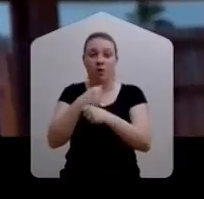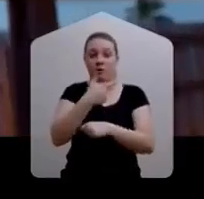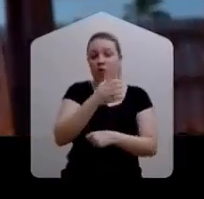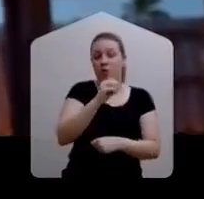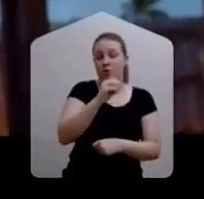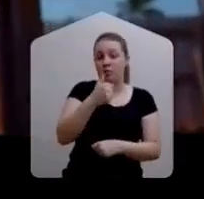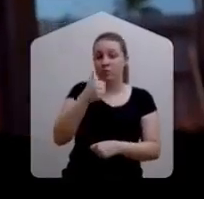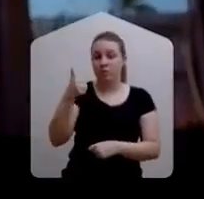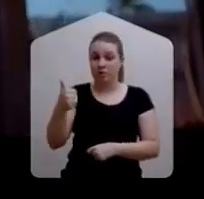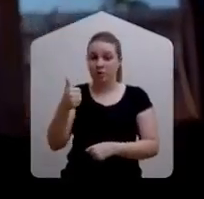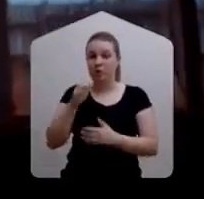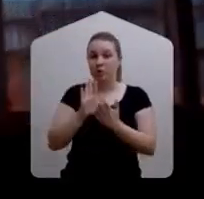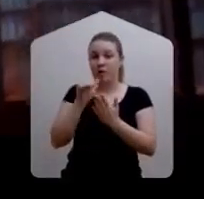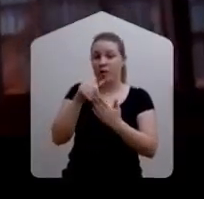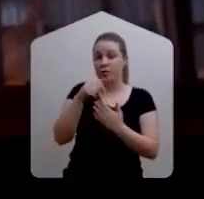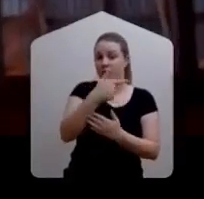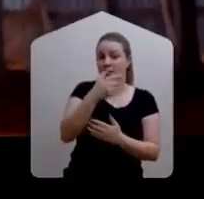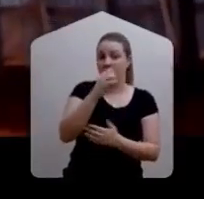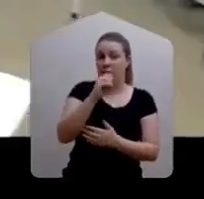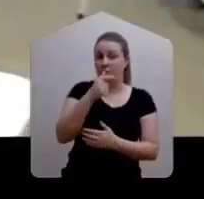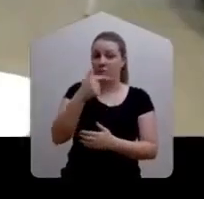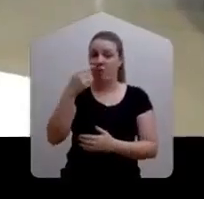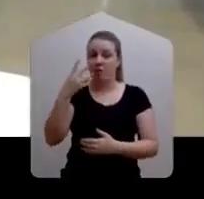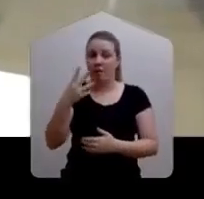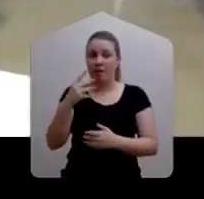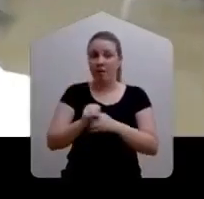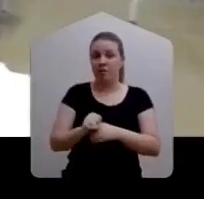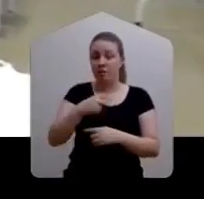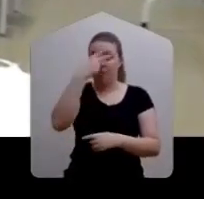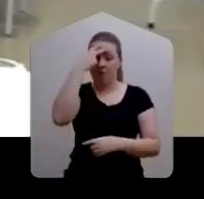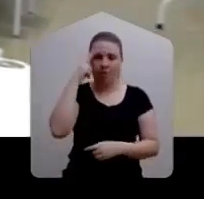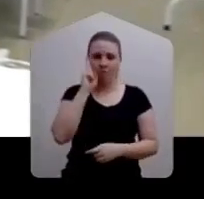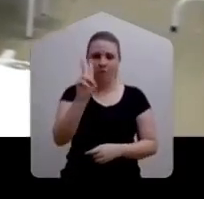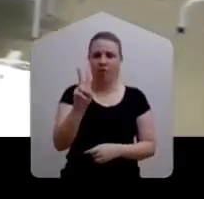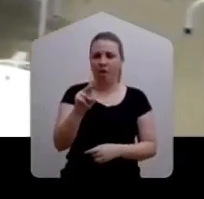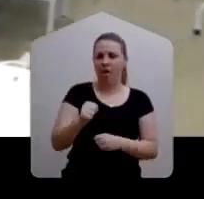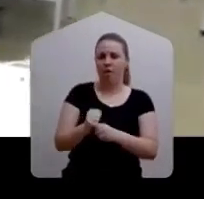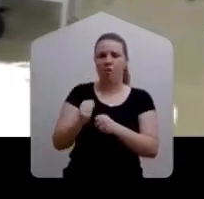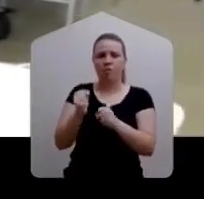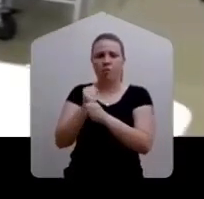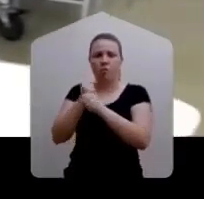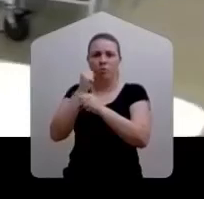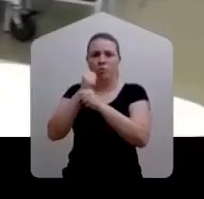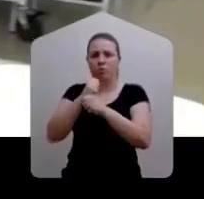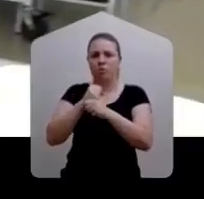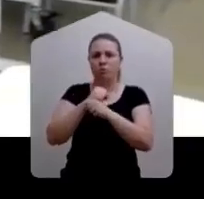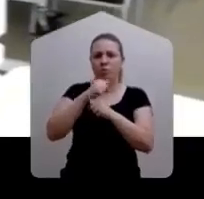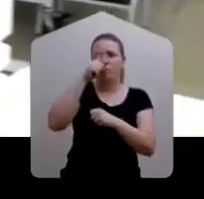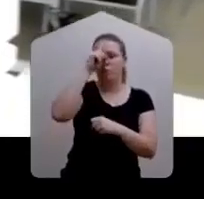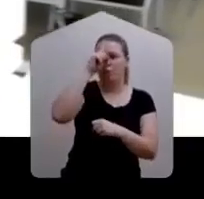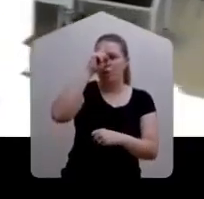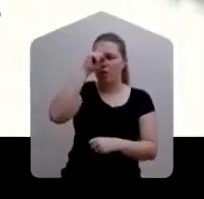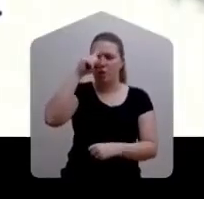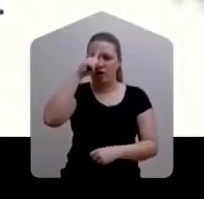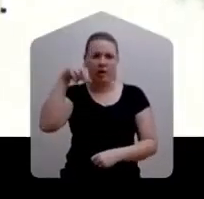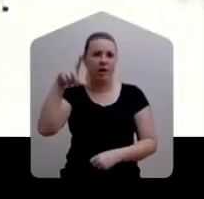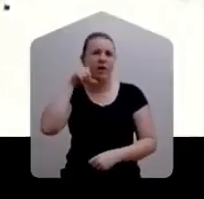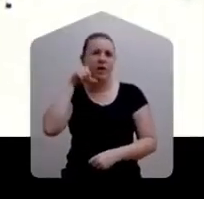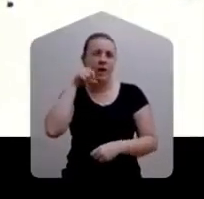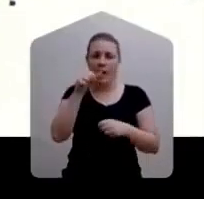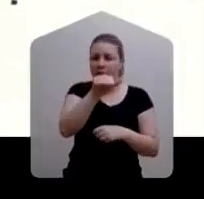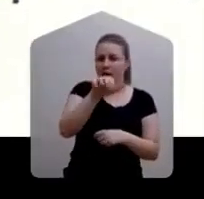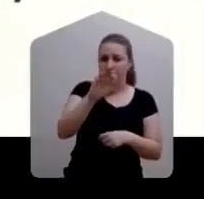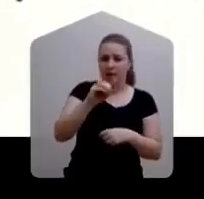e 2024, Vander ativou no Hospital Municipal de Tangará da Serra os 10 leitos de UTI,